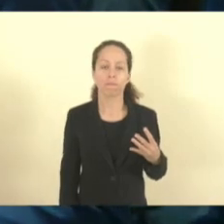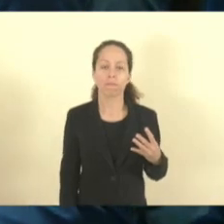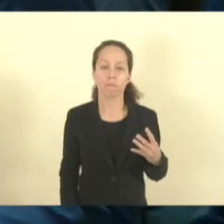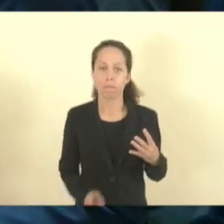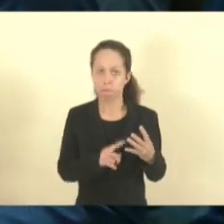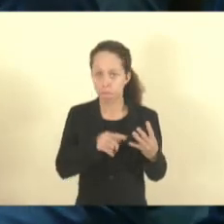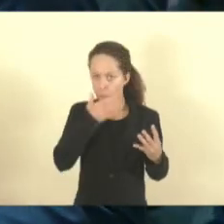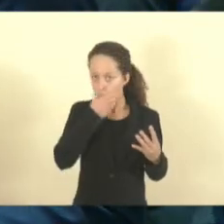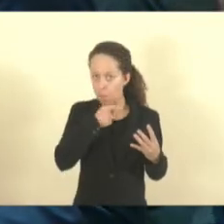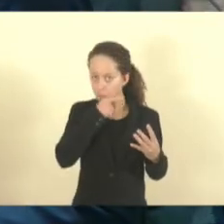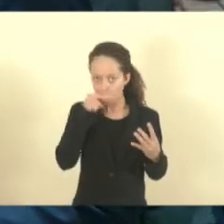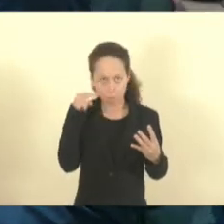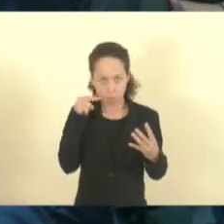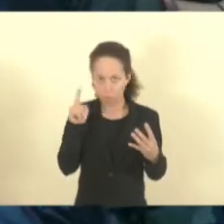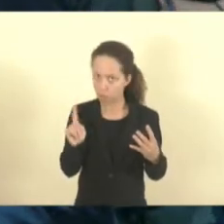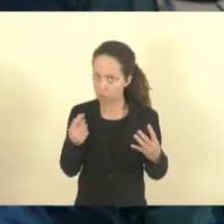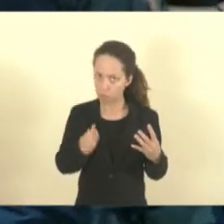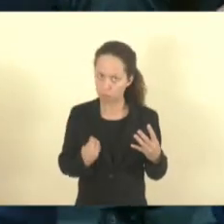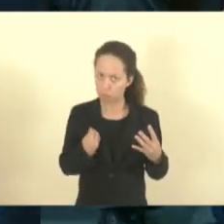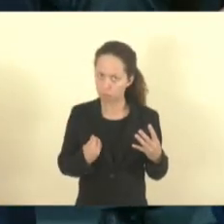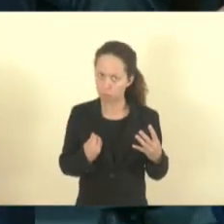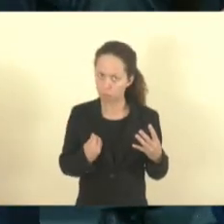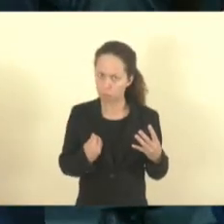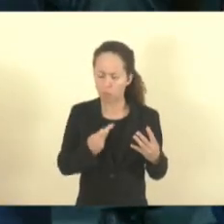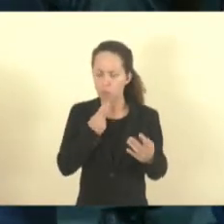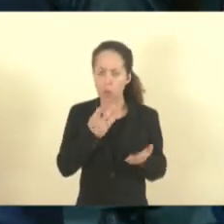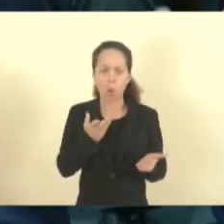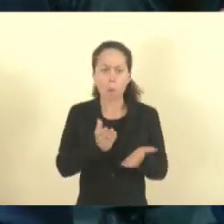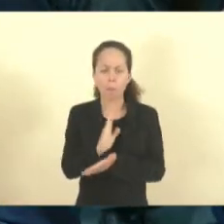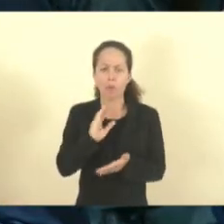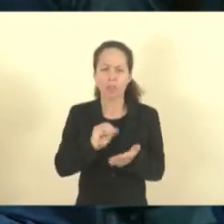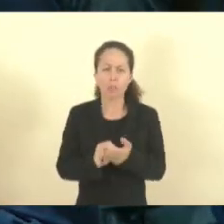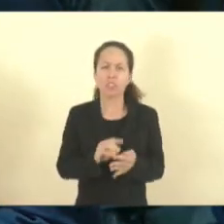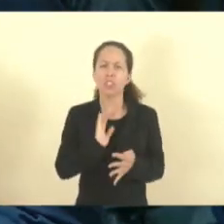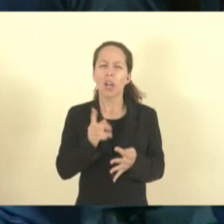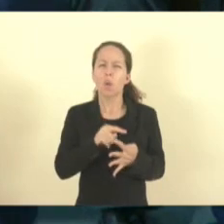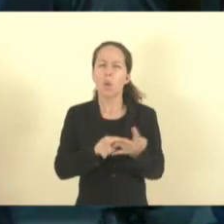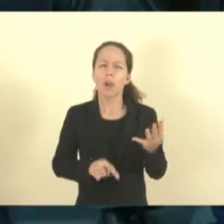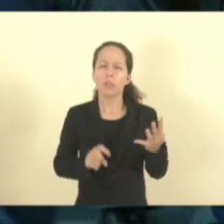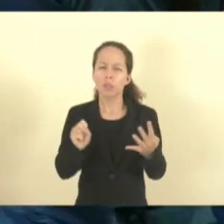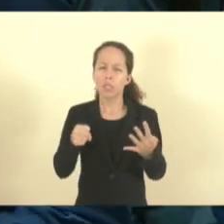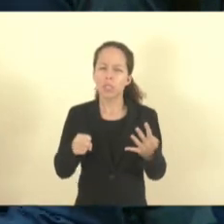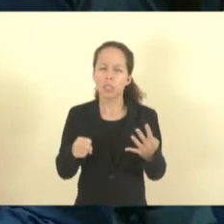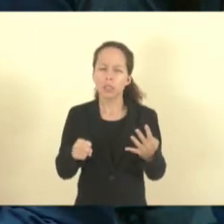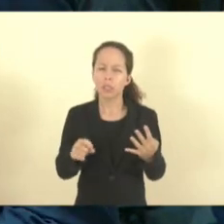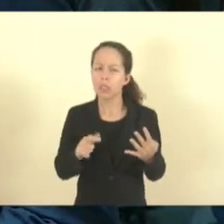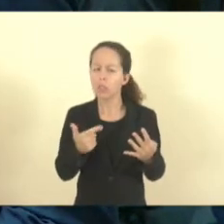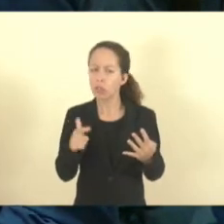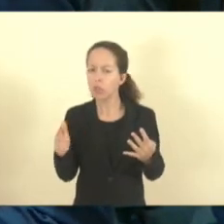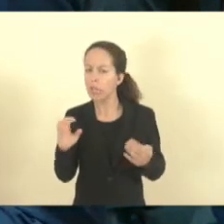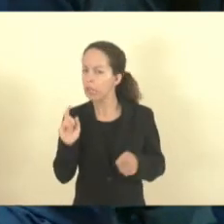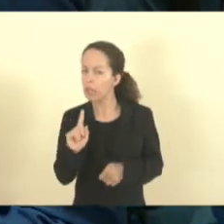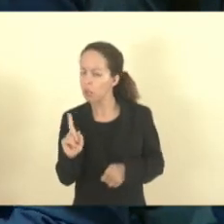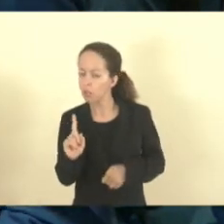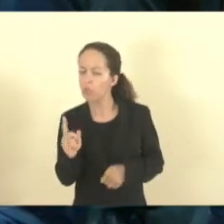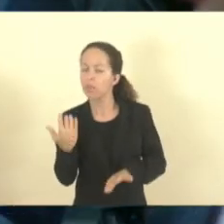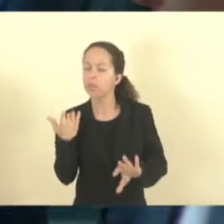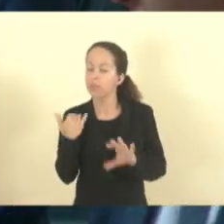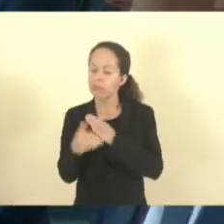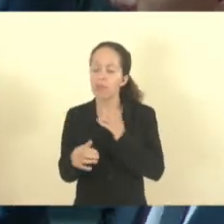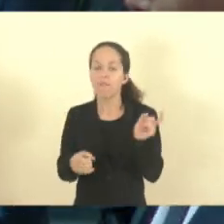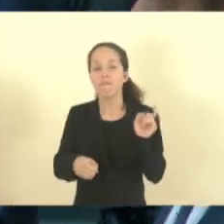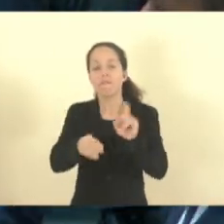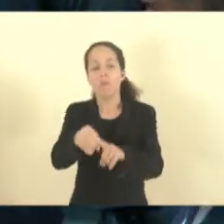Capitão não está? Não, já está aprovado aqui, 4 votos sim ou não. Devolvo a matéria ao presidente com a redação final